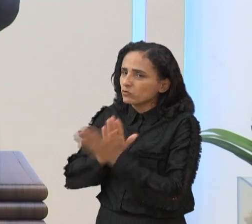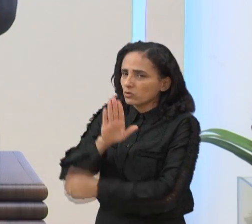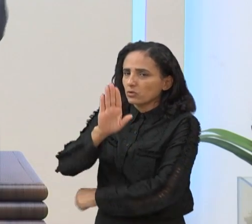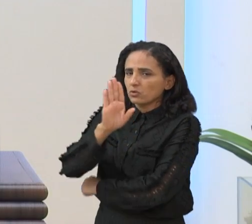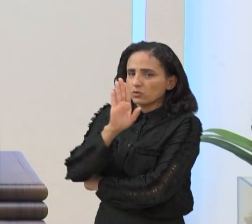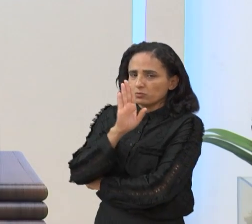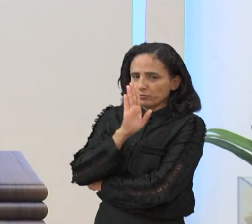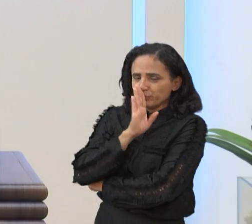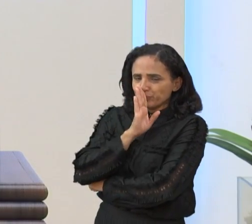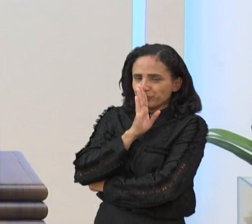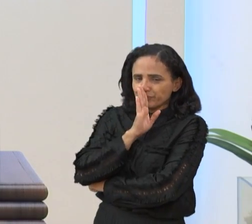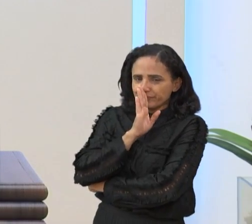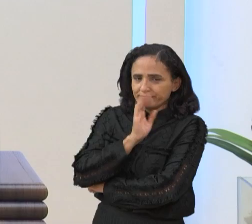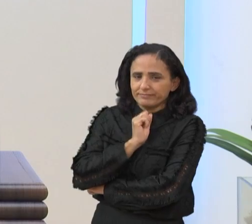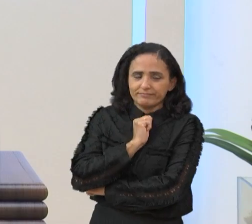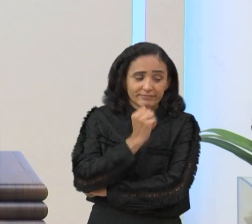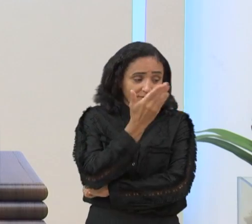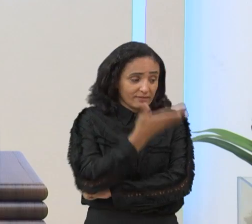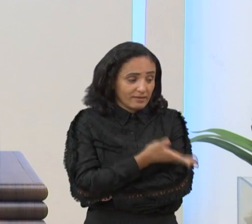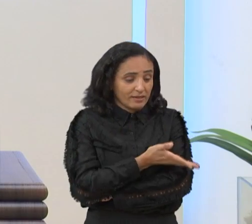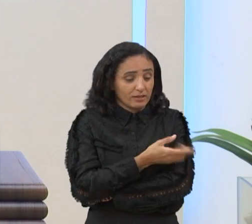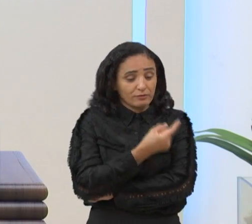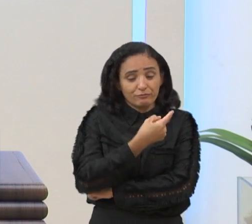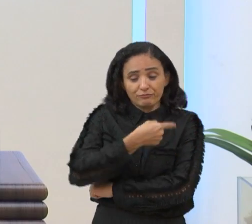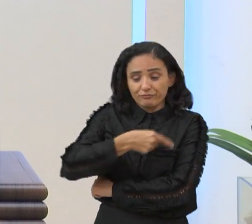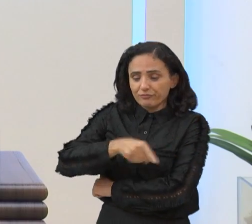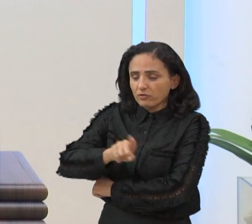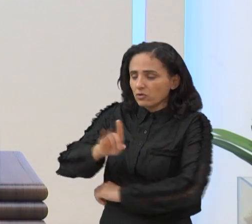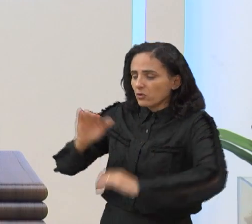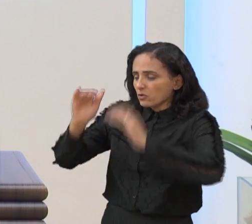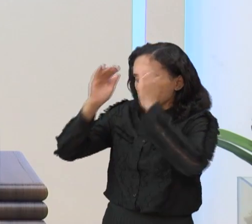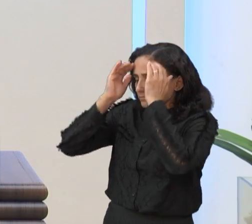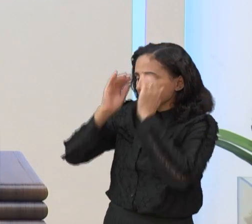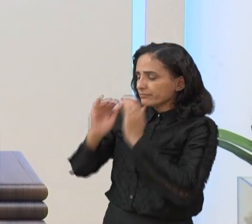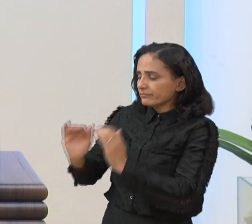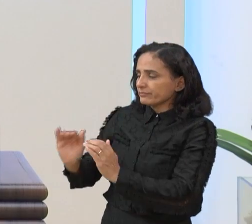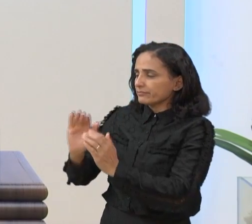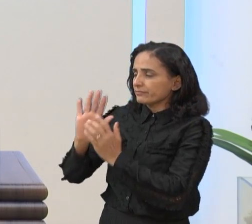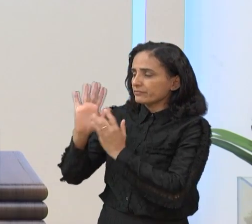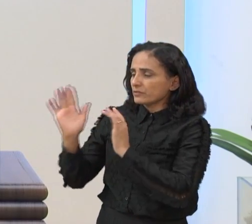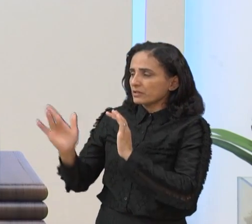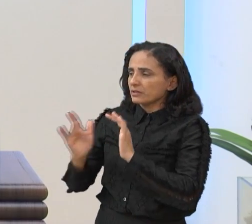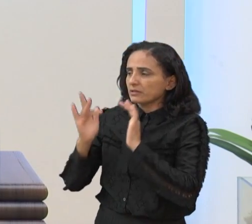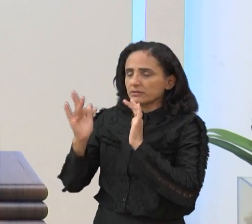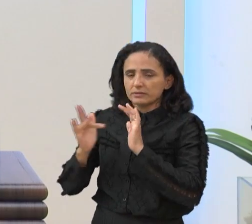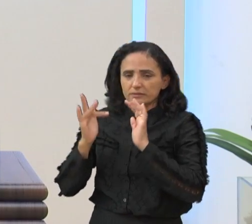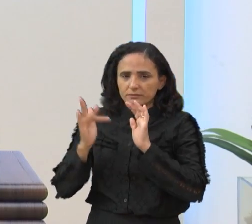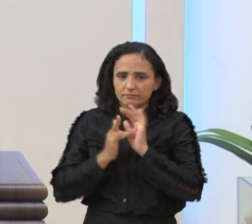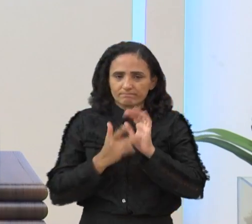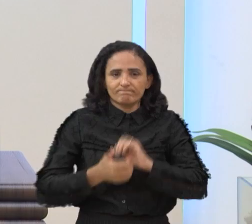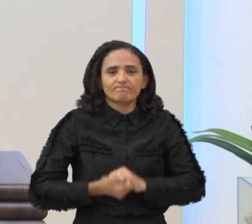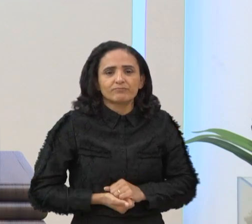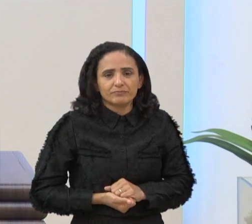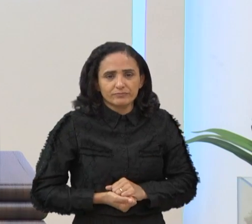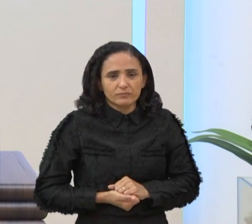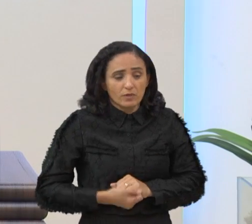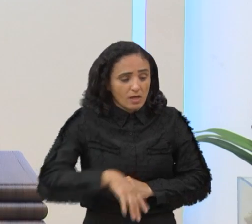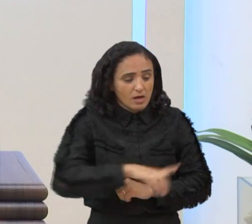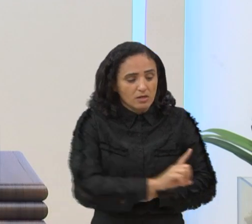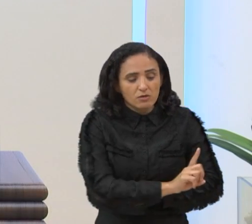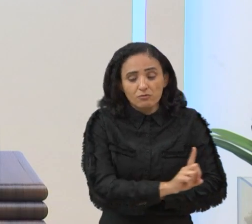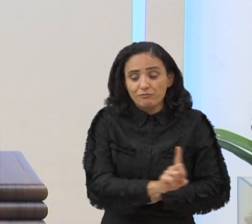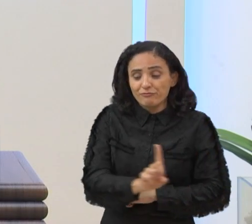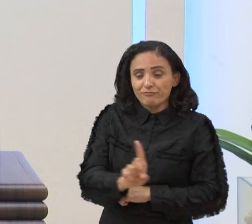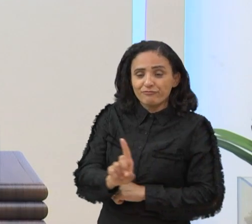se submete, vai ao tanque de Siloé, e a Bíblia diz, foi